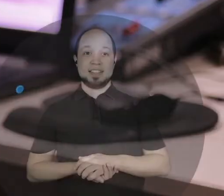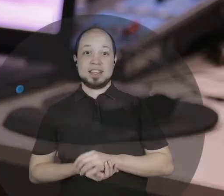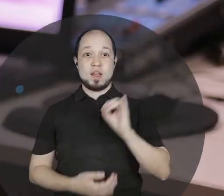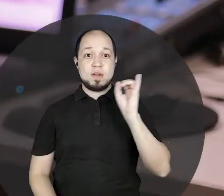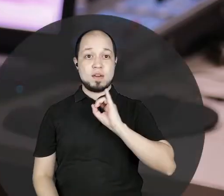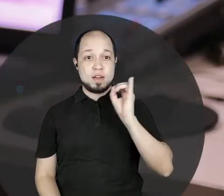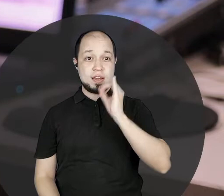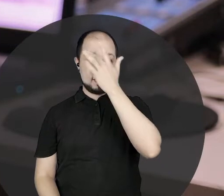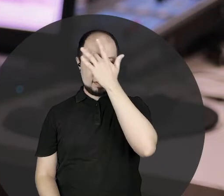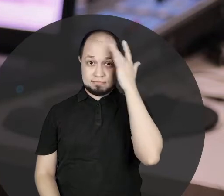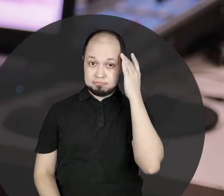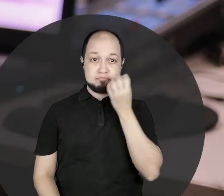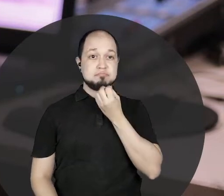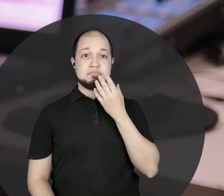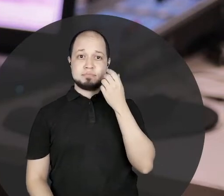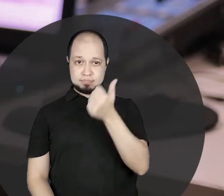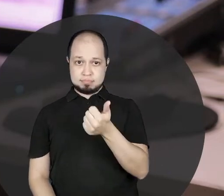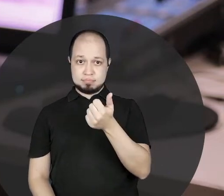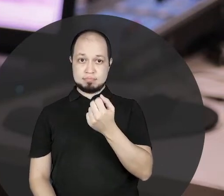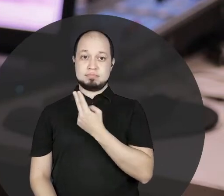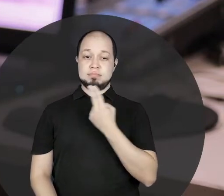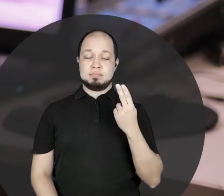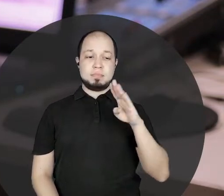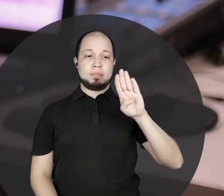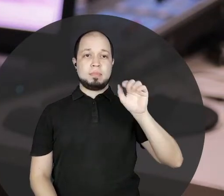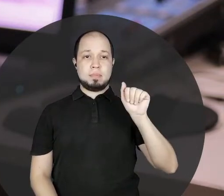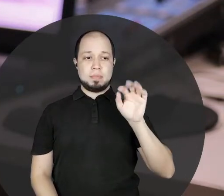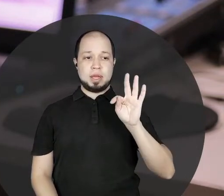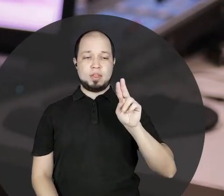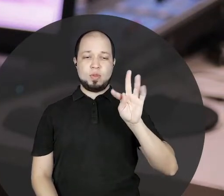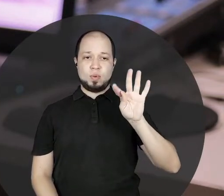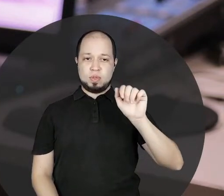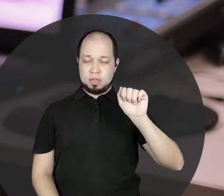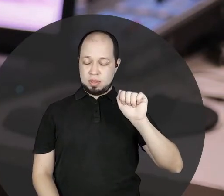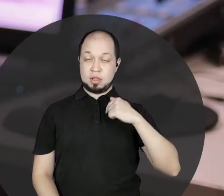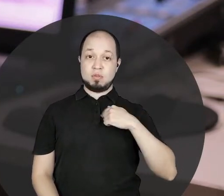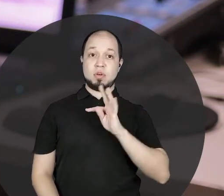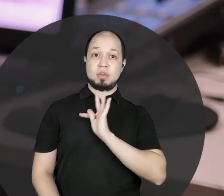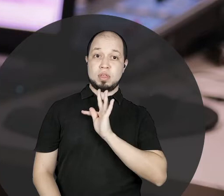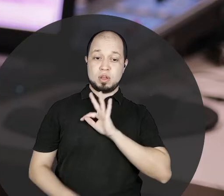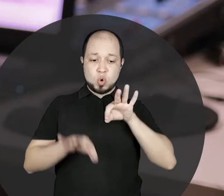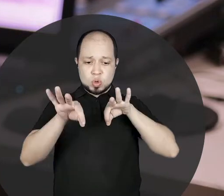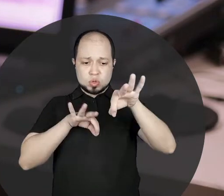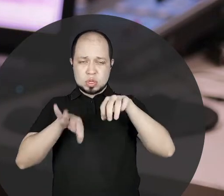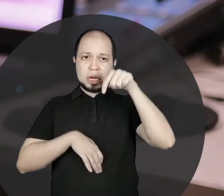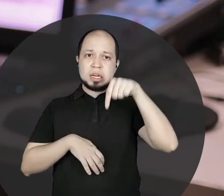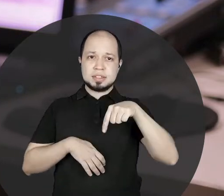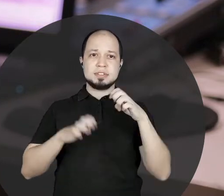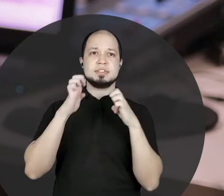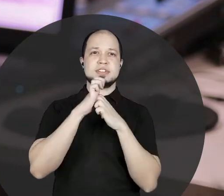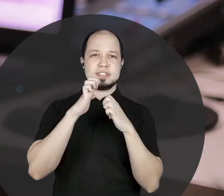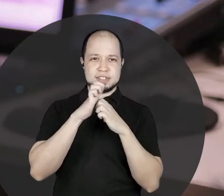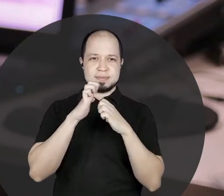Oi, oi, minha gente! Como vão? Tudo bem? Eu sou Batuta, sou técnico de estúdio aqui do estúdio do CCBJ, Centro